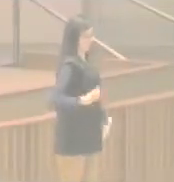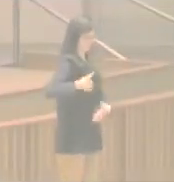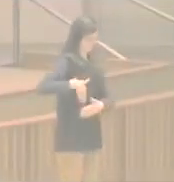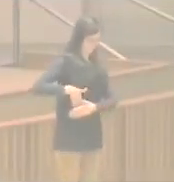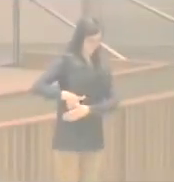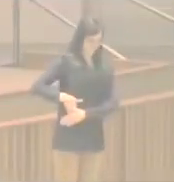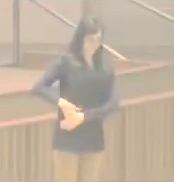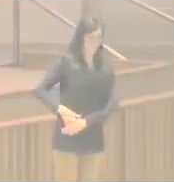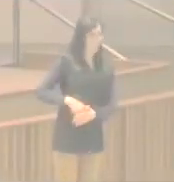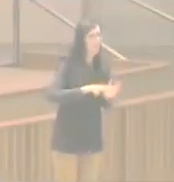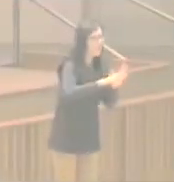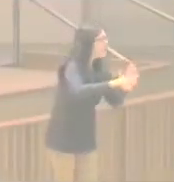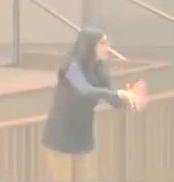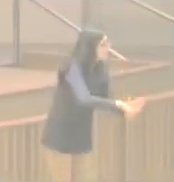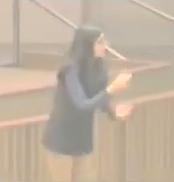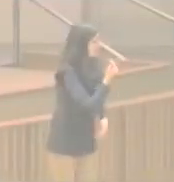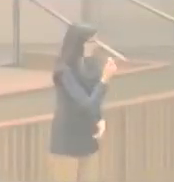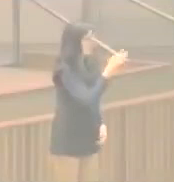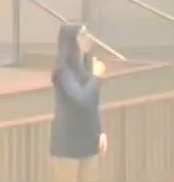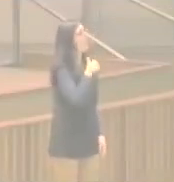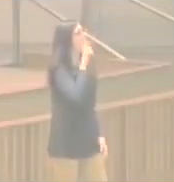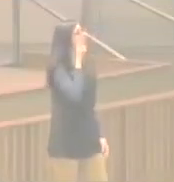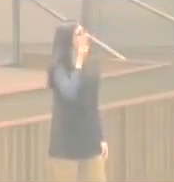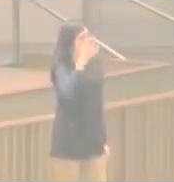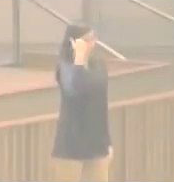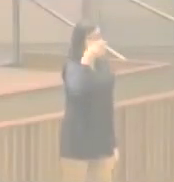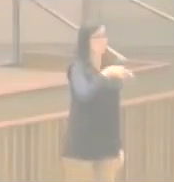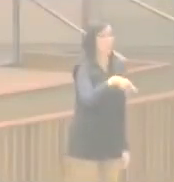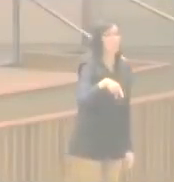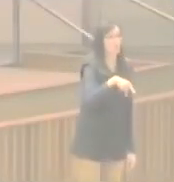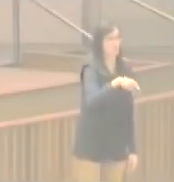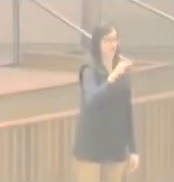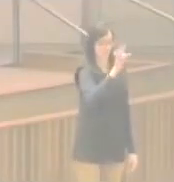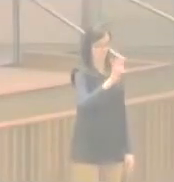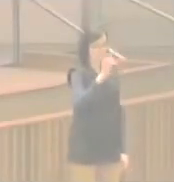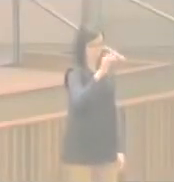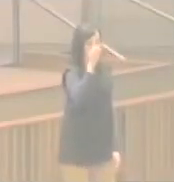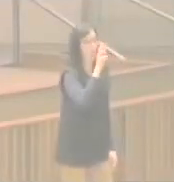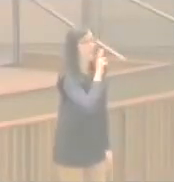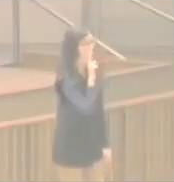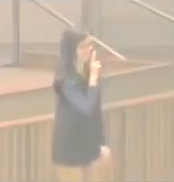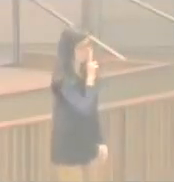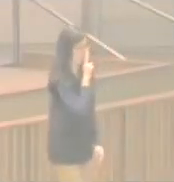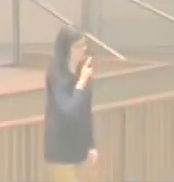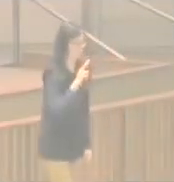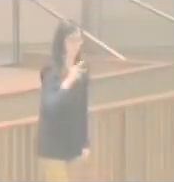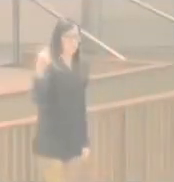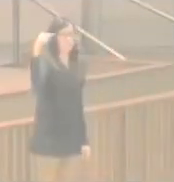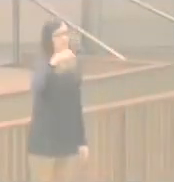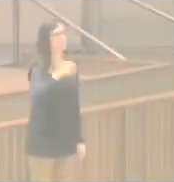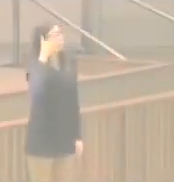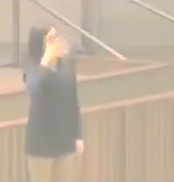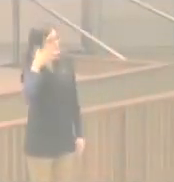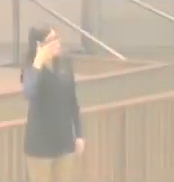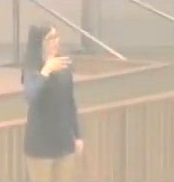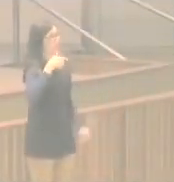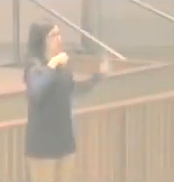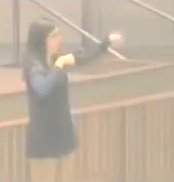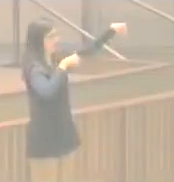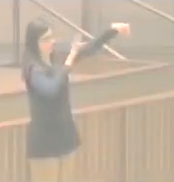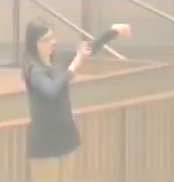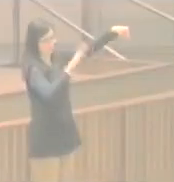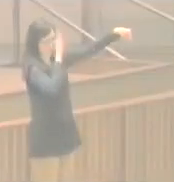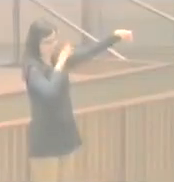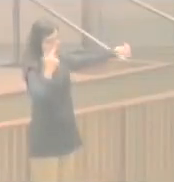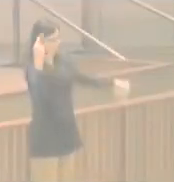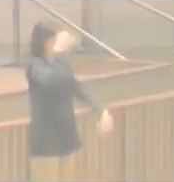Eu me lembro de uma palavra de um professor universitário russo que veio trabalhar aqui, dar palestras numa universidade no